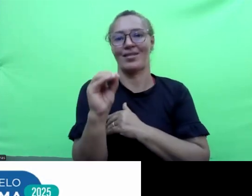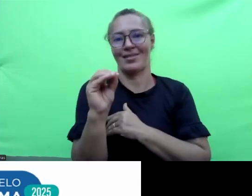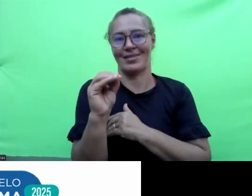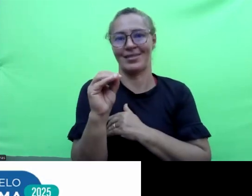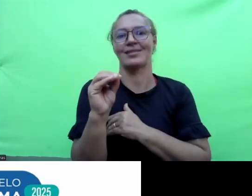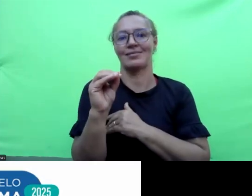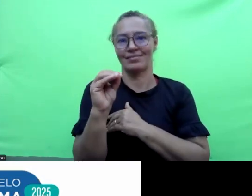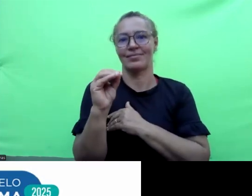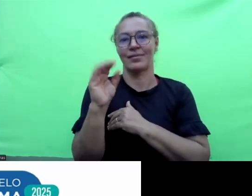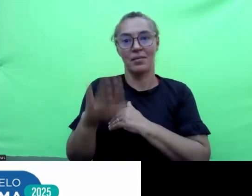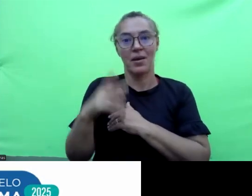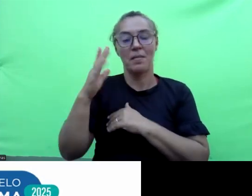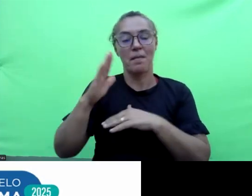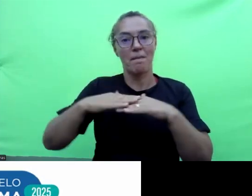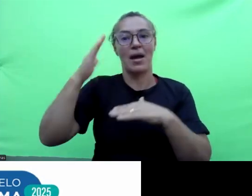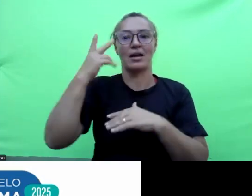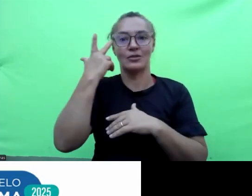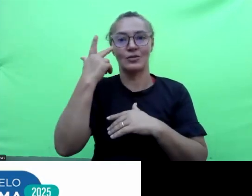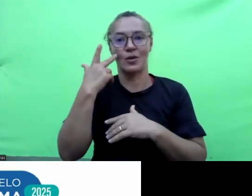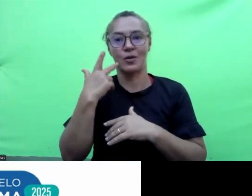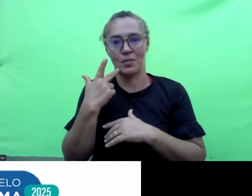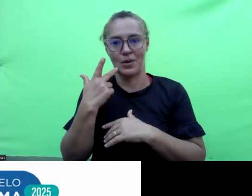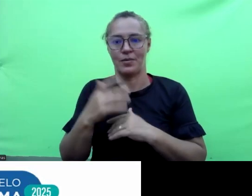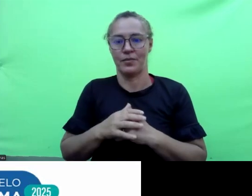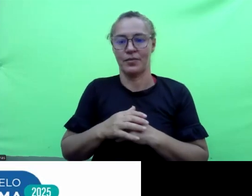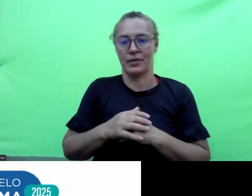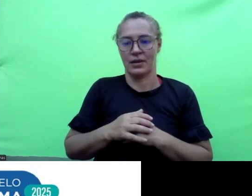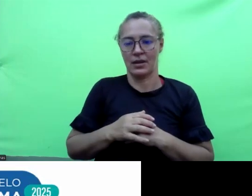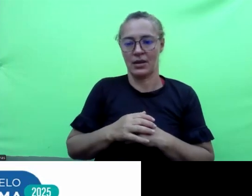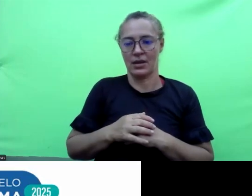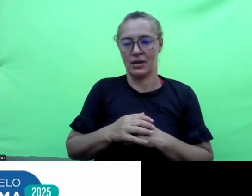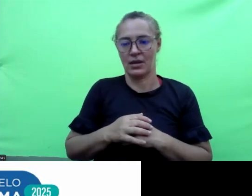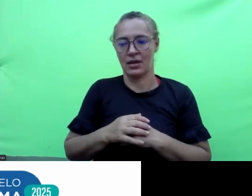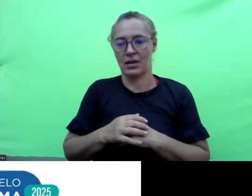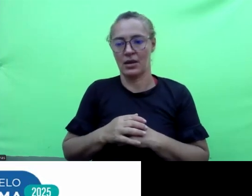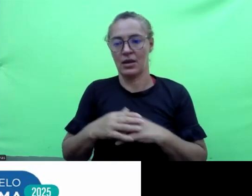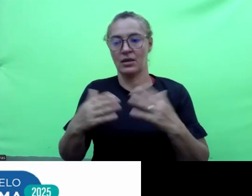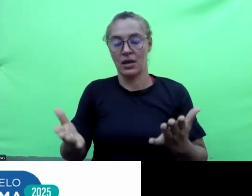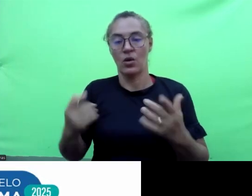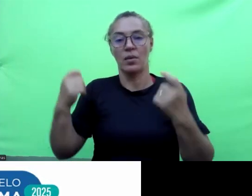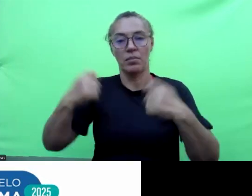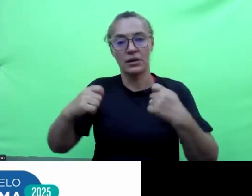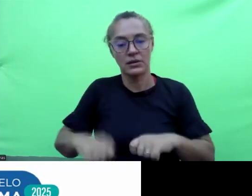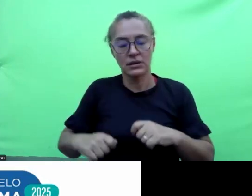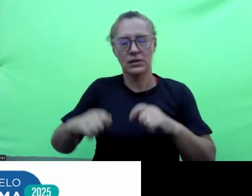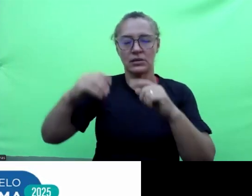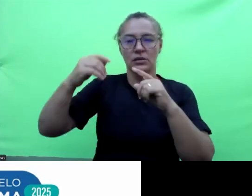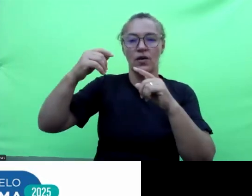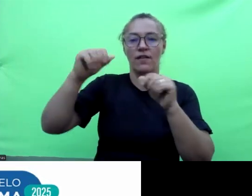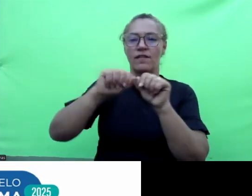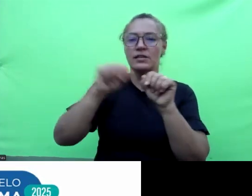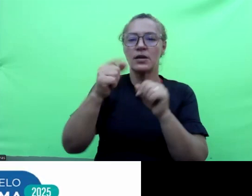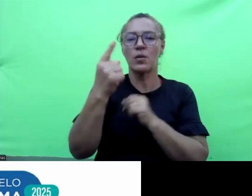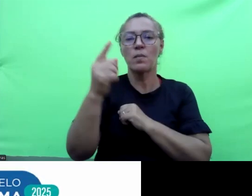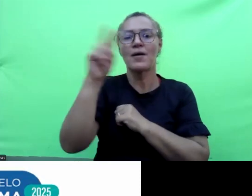significativa. Mas dessa faixa etária, né, é importante pelo menos medir uma vez. Eu não comentei